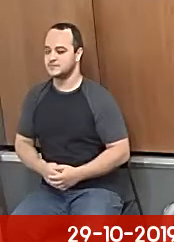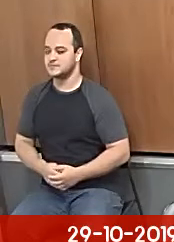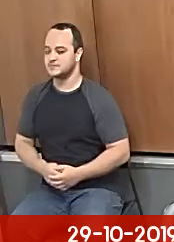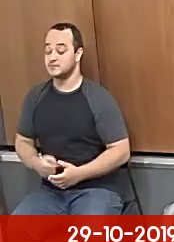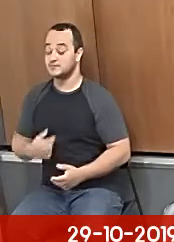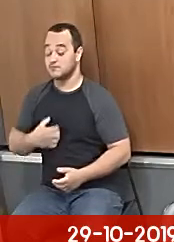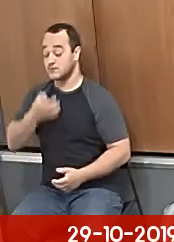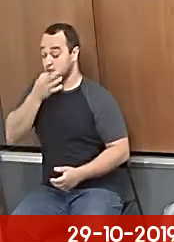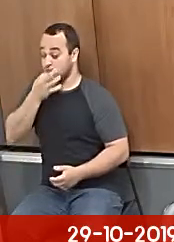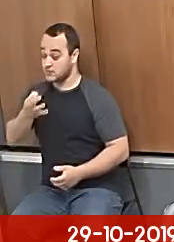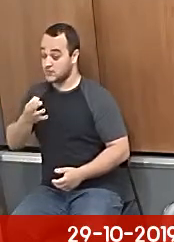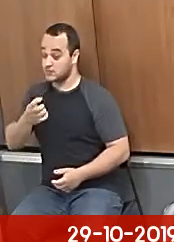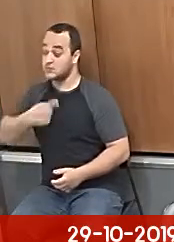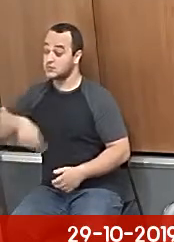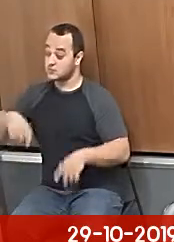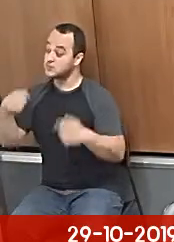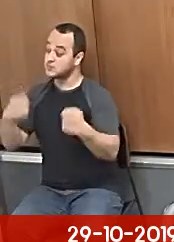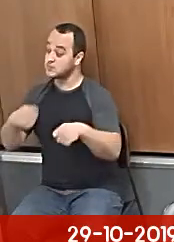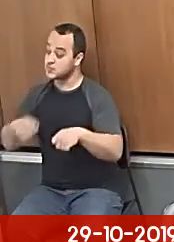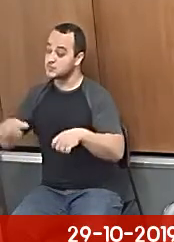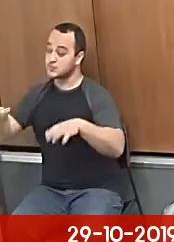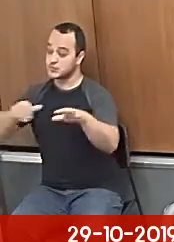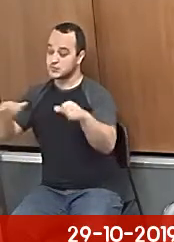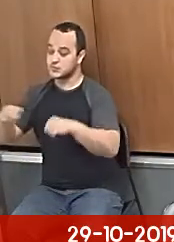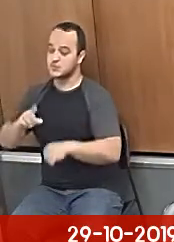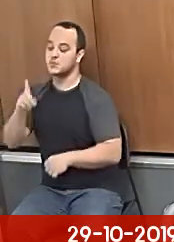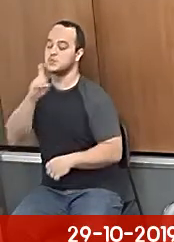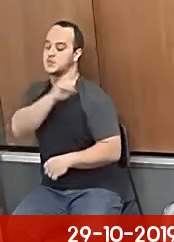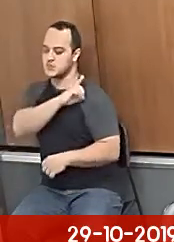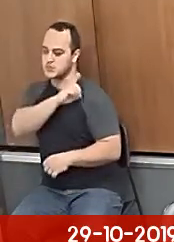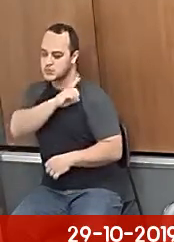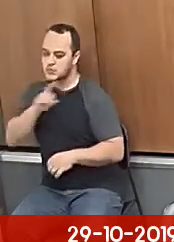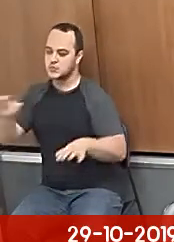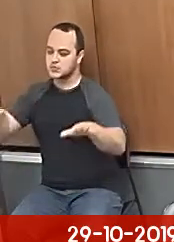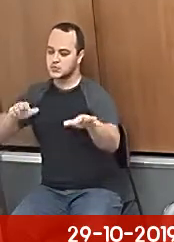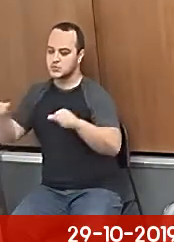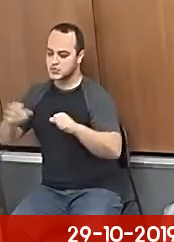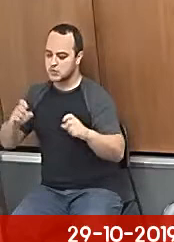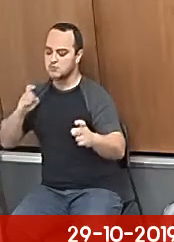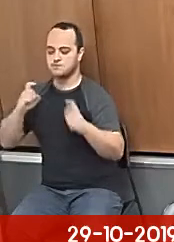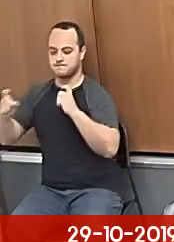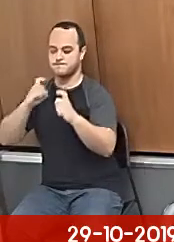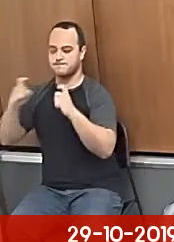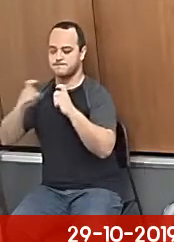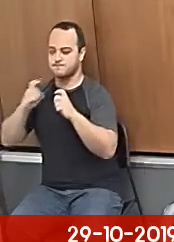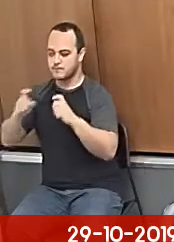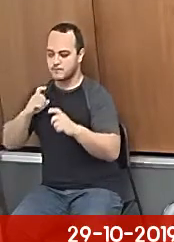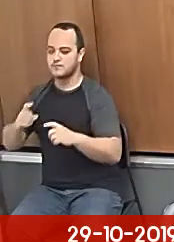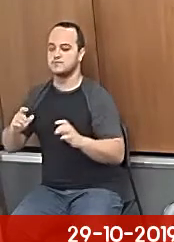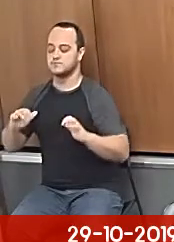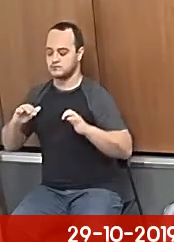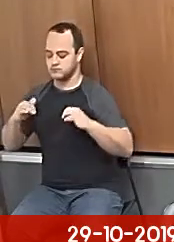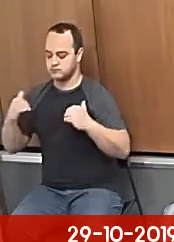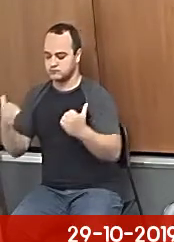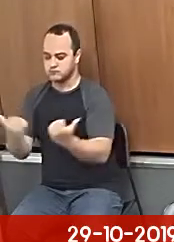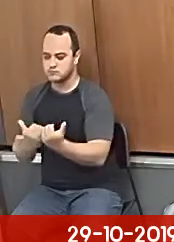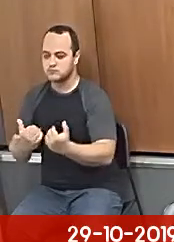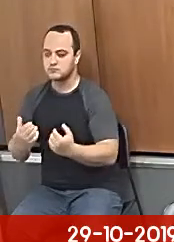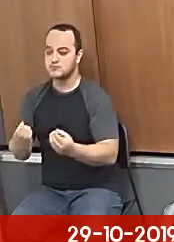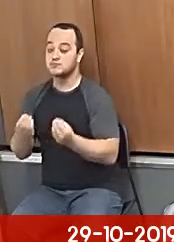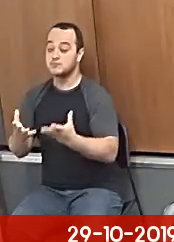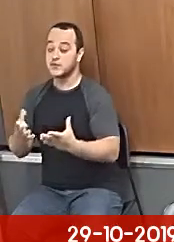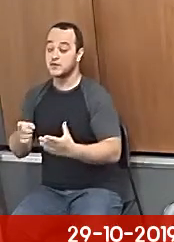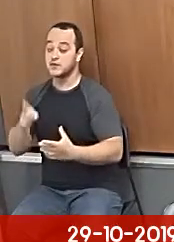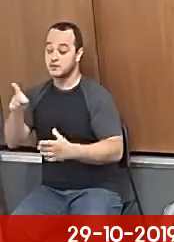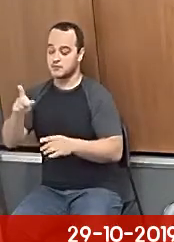que nós precisávamos, ao reunir com os diretores, que nós vamos reunir breve, quem sabe fazer uma mostragem